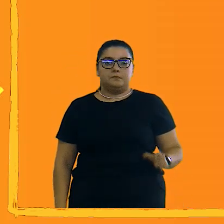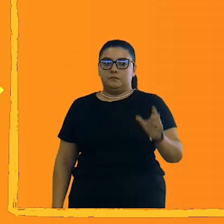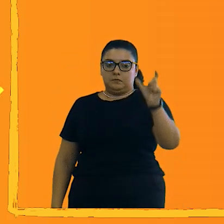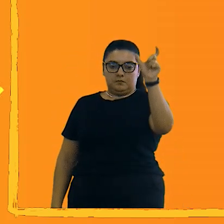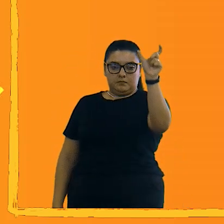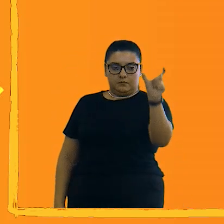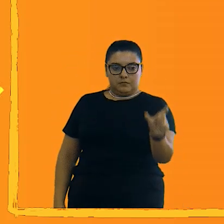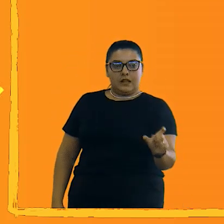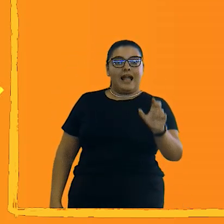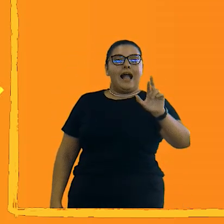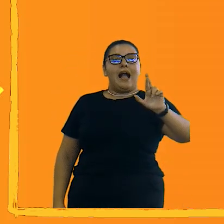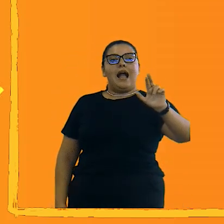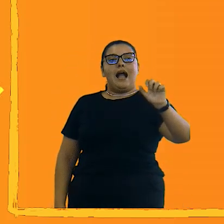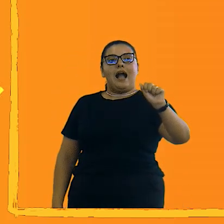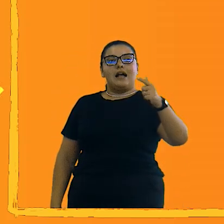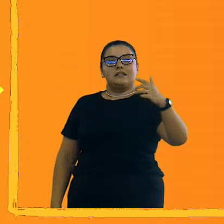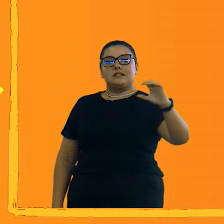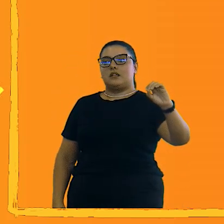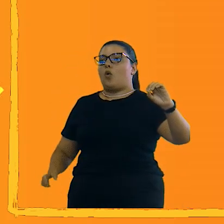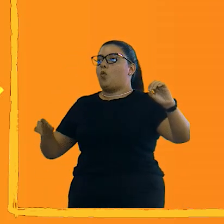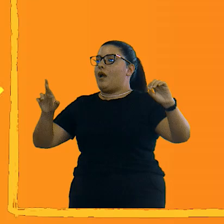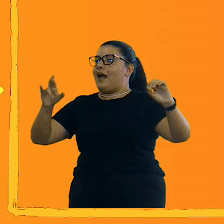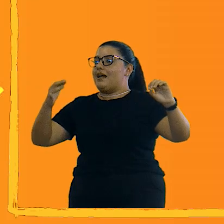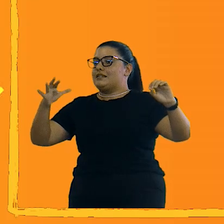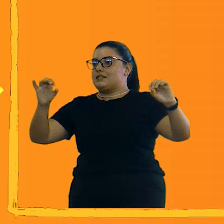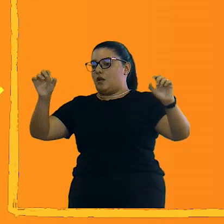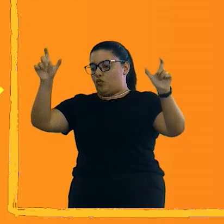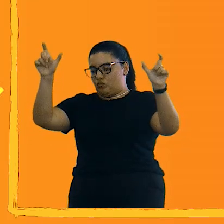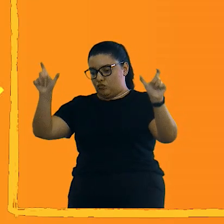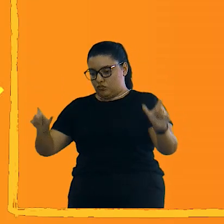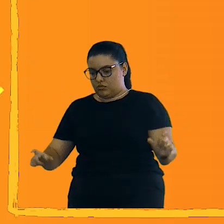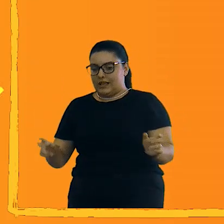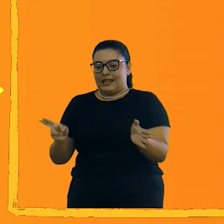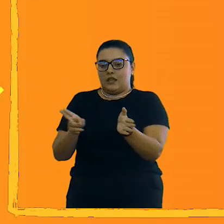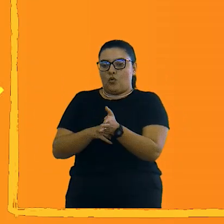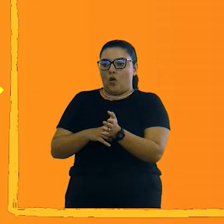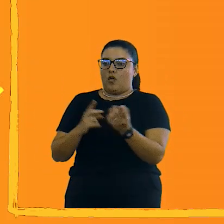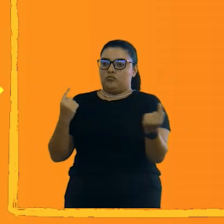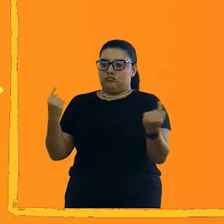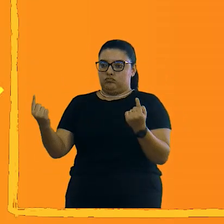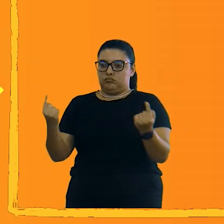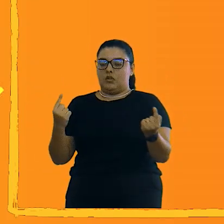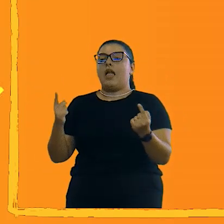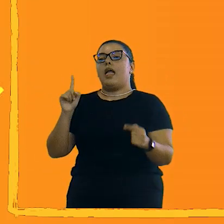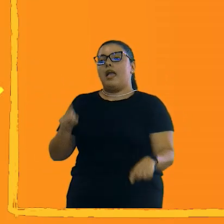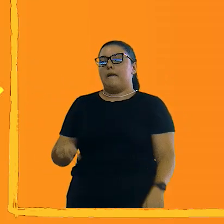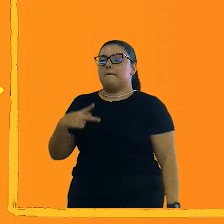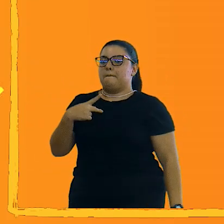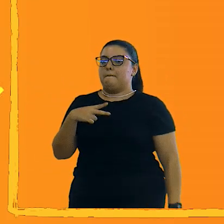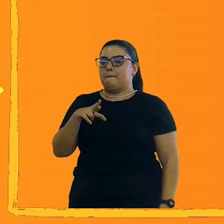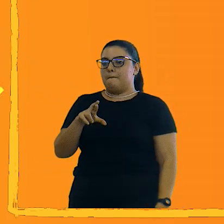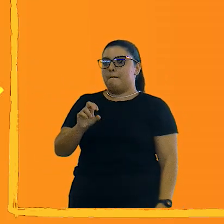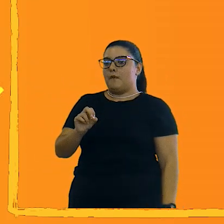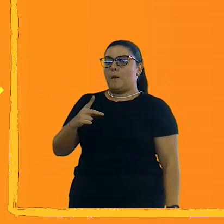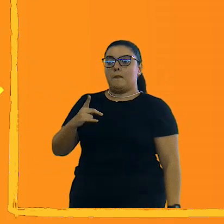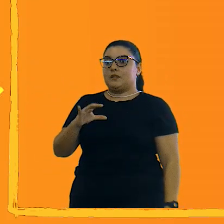lado uma razão do outro e uma igualdade entre elas eu tenho uma